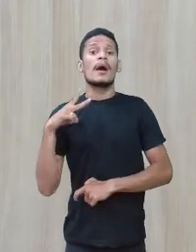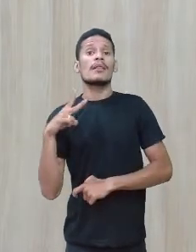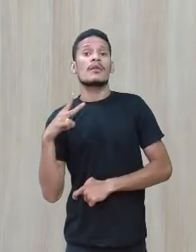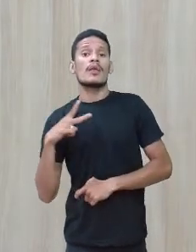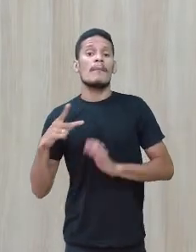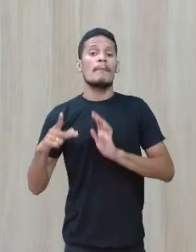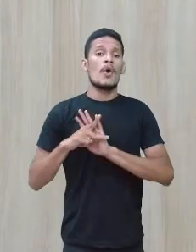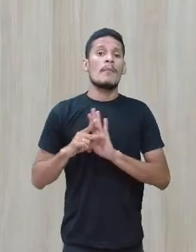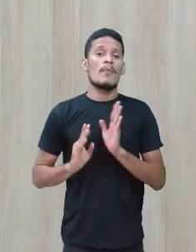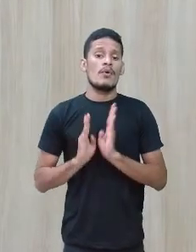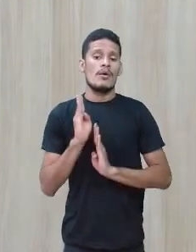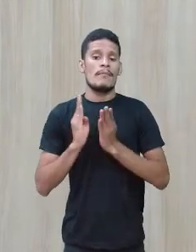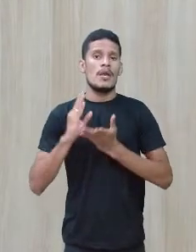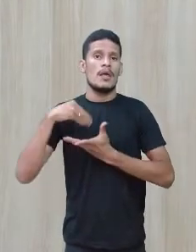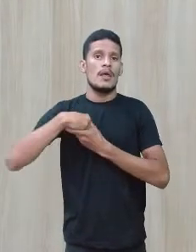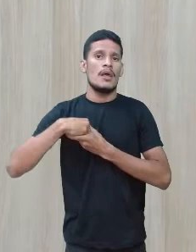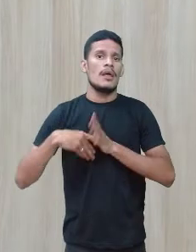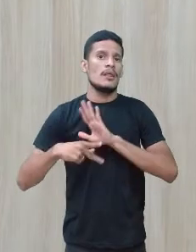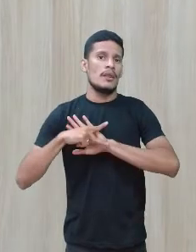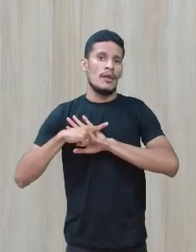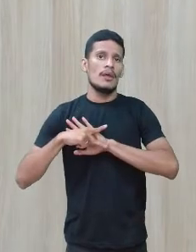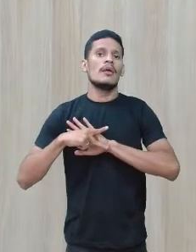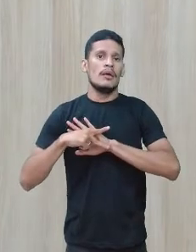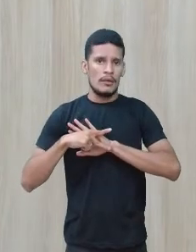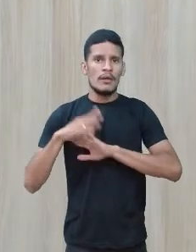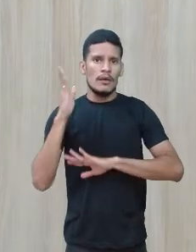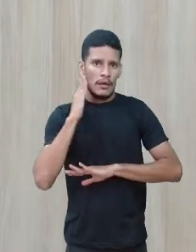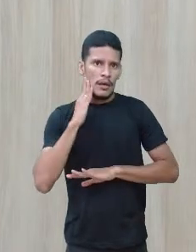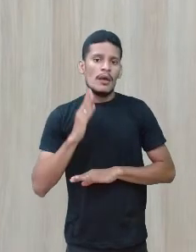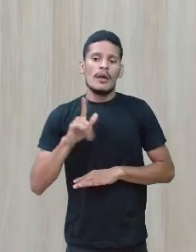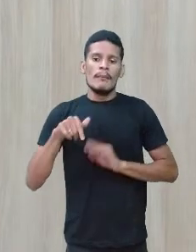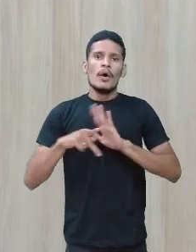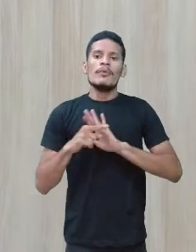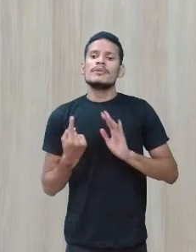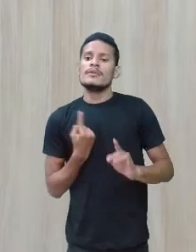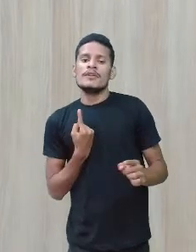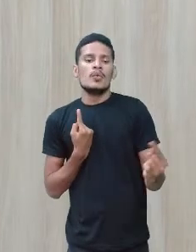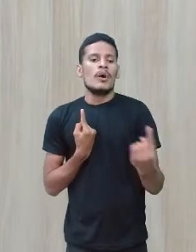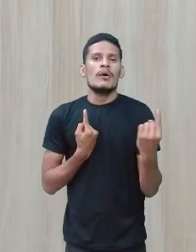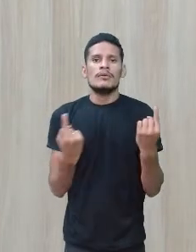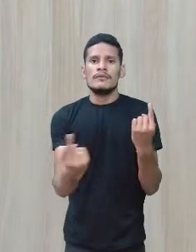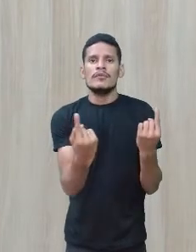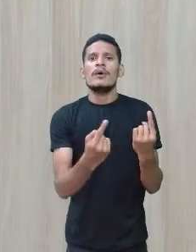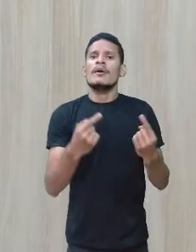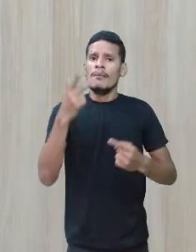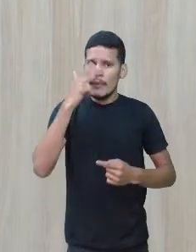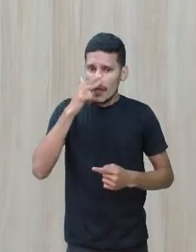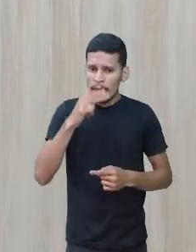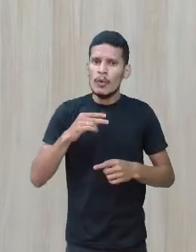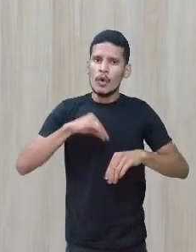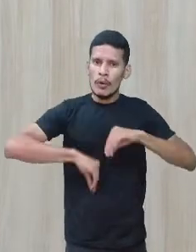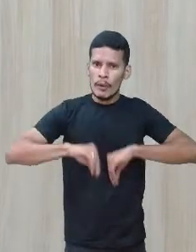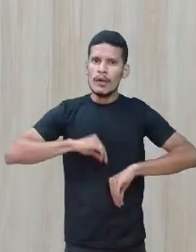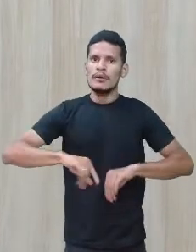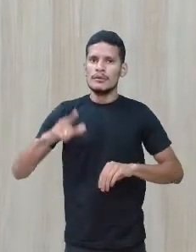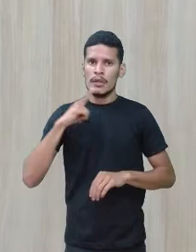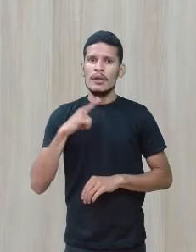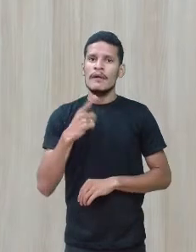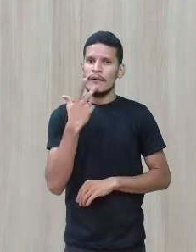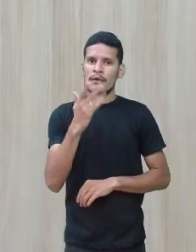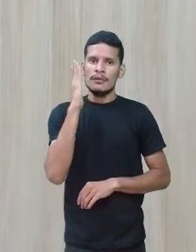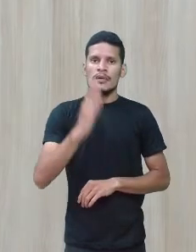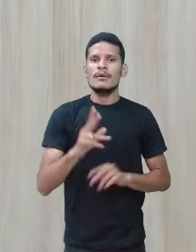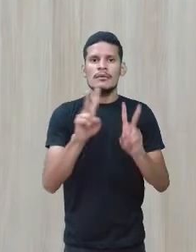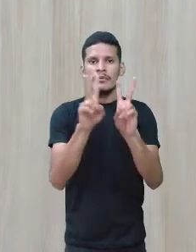biotipo, ela tem o seu jeito, o seu organismo. É tudo individual. Por mais que a gente tenha os mesmos hormônios, que eu já falei para vocês também sobre a